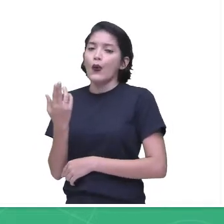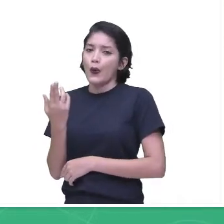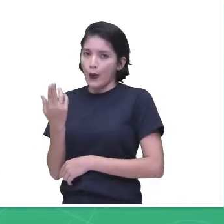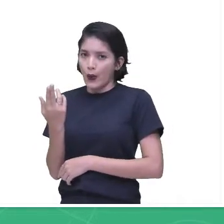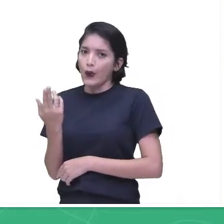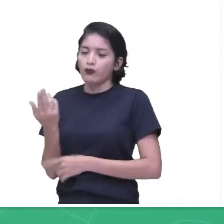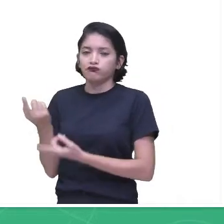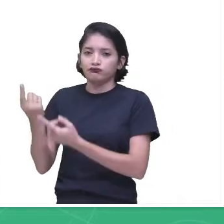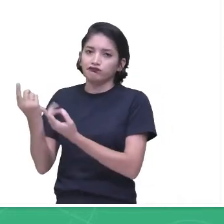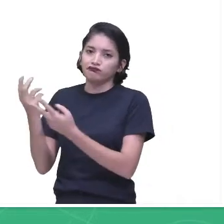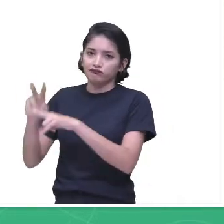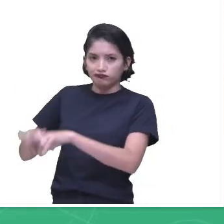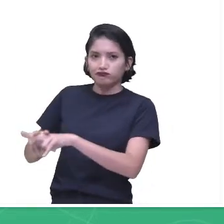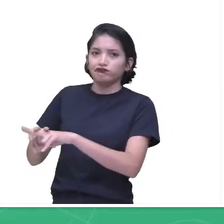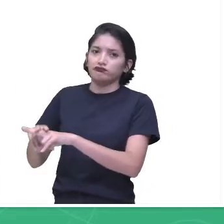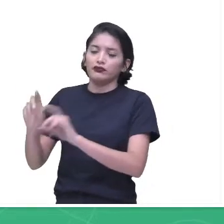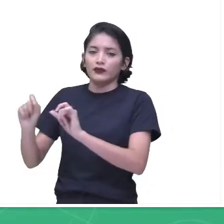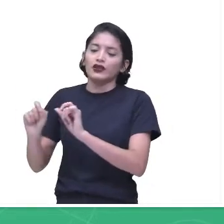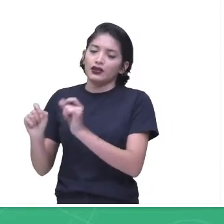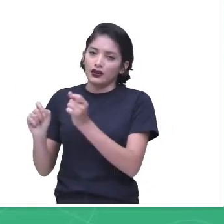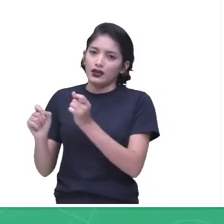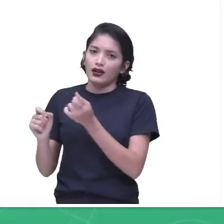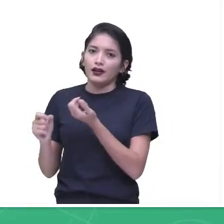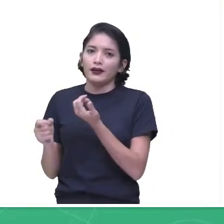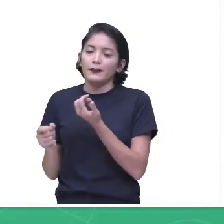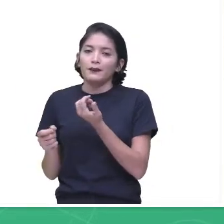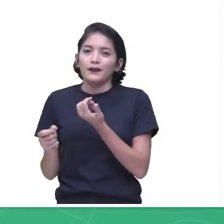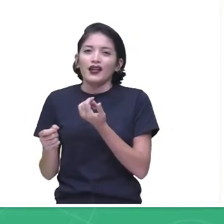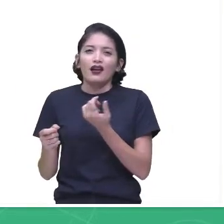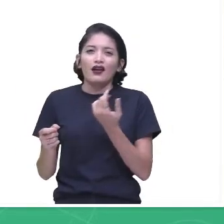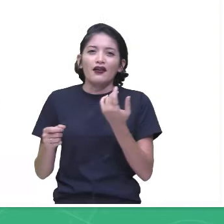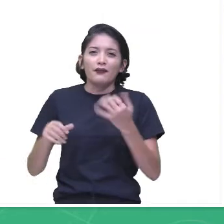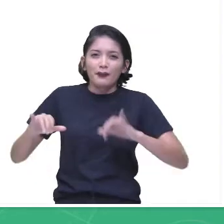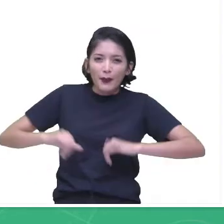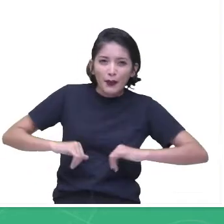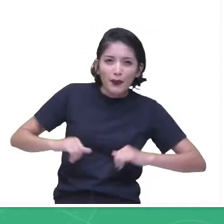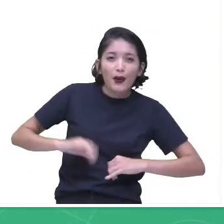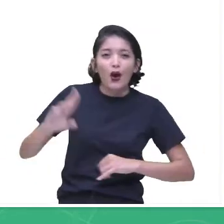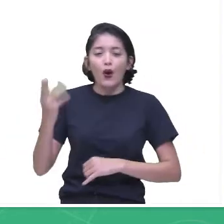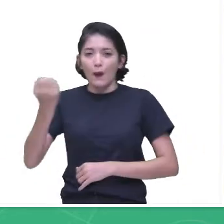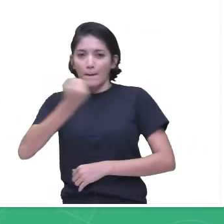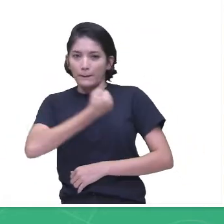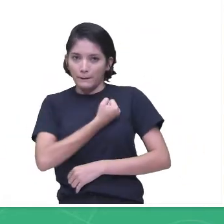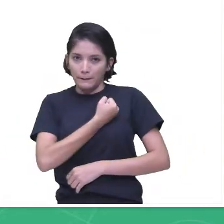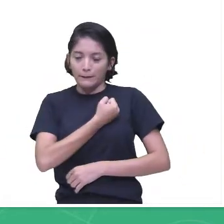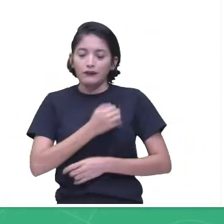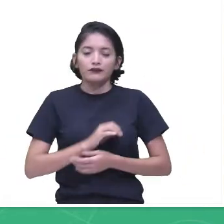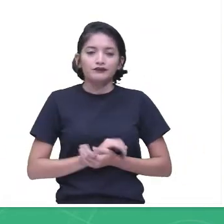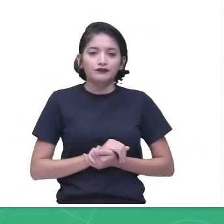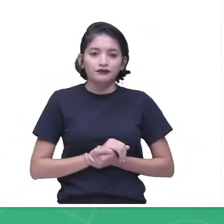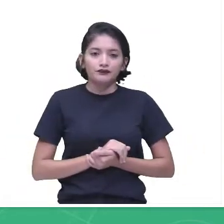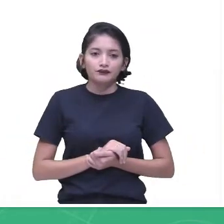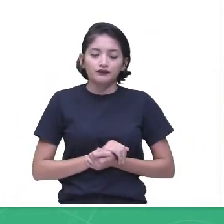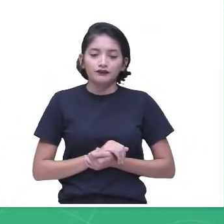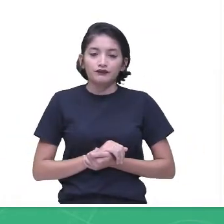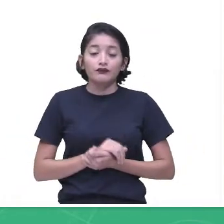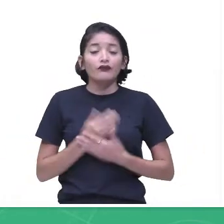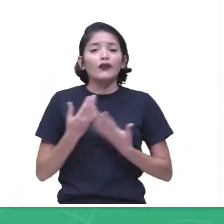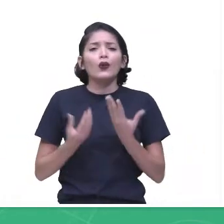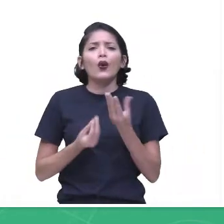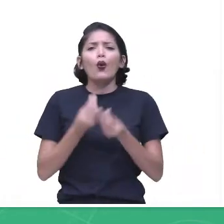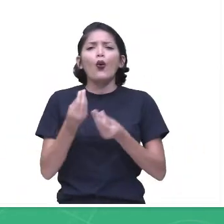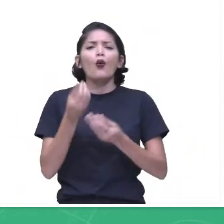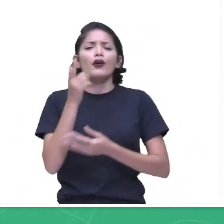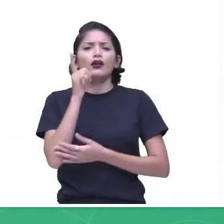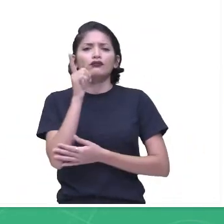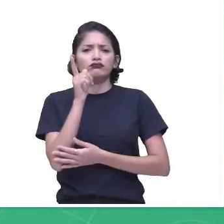cárcere injustificado e a tortura ou o assassinato. Então, vejam lá, como isso é garantido.